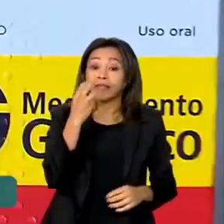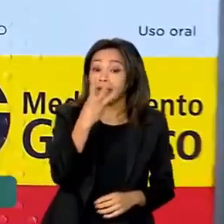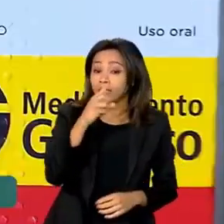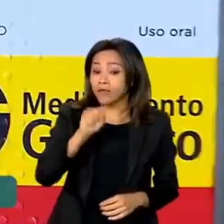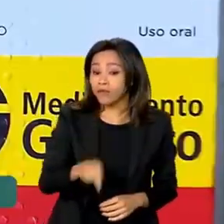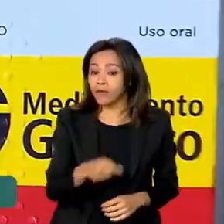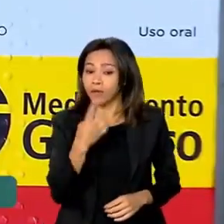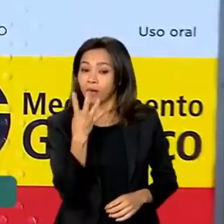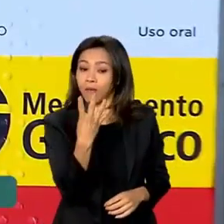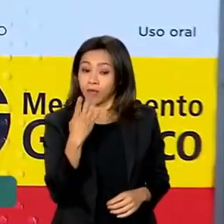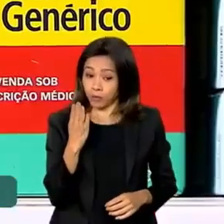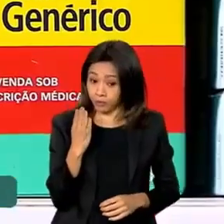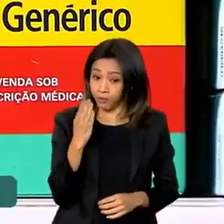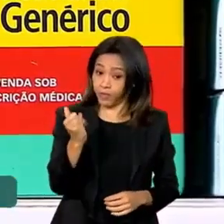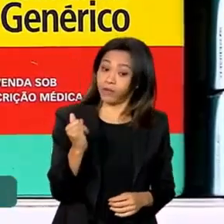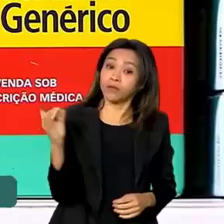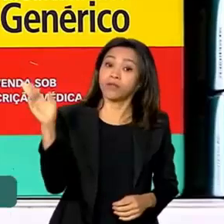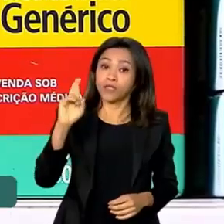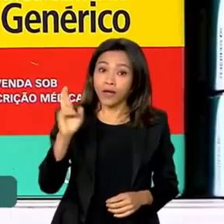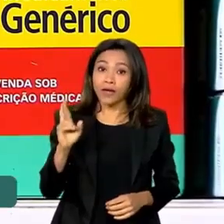bilhões de reais,